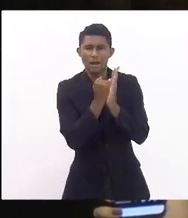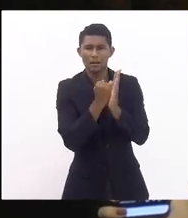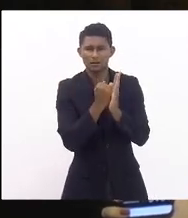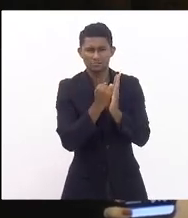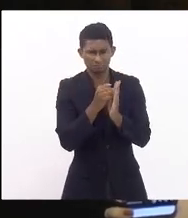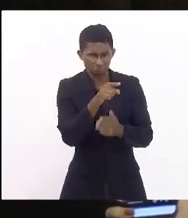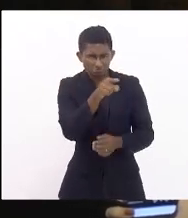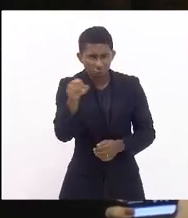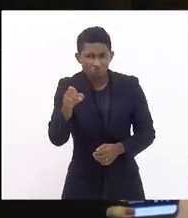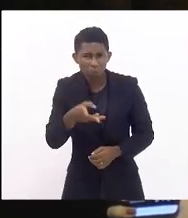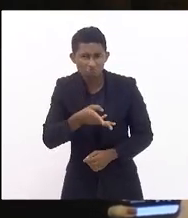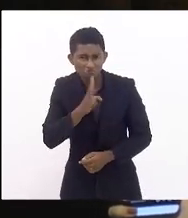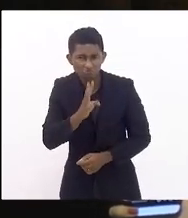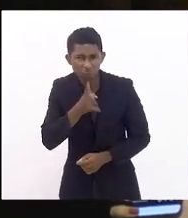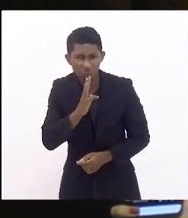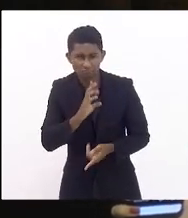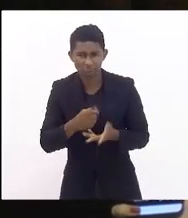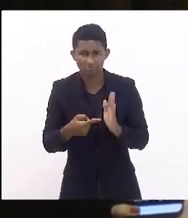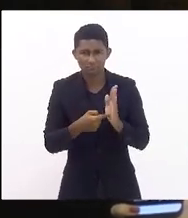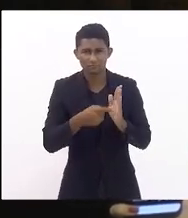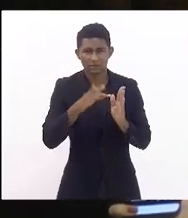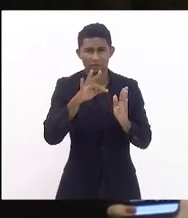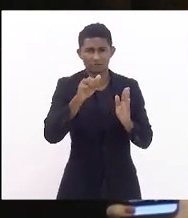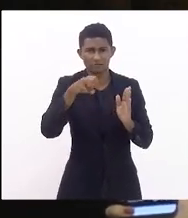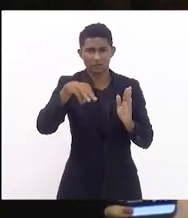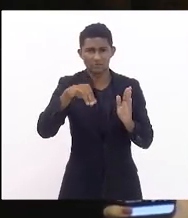dos senhores já ouviram falar nessa marca? Famix.